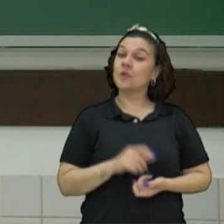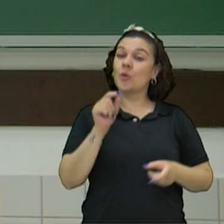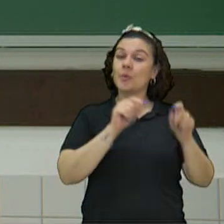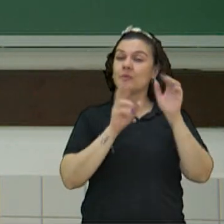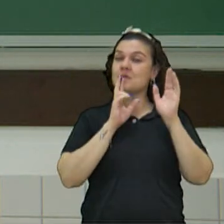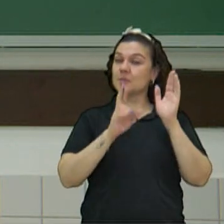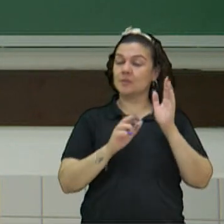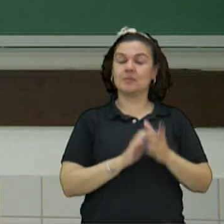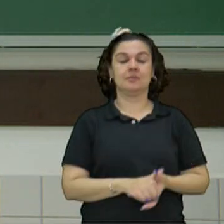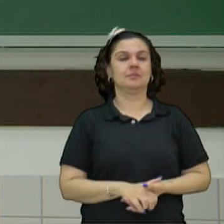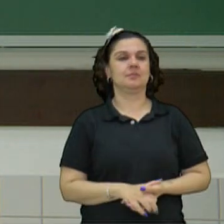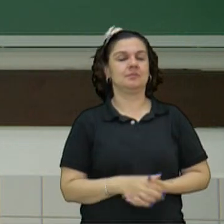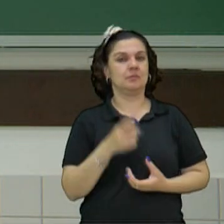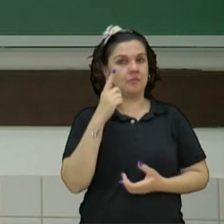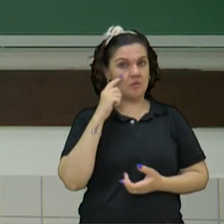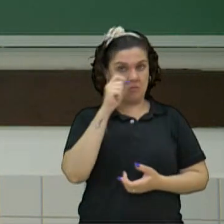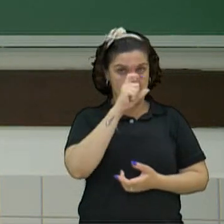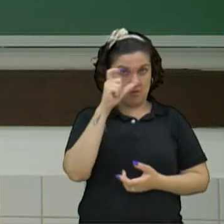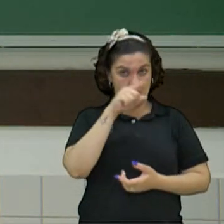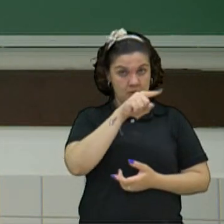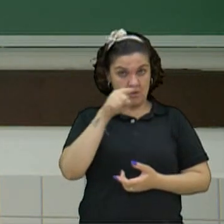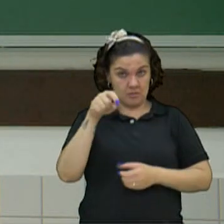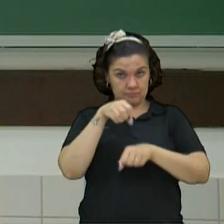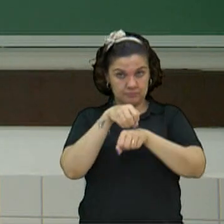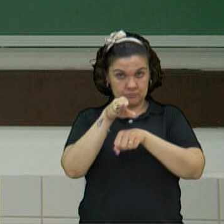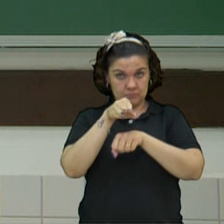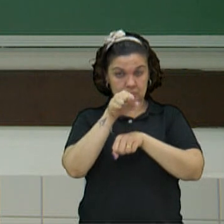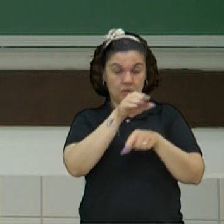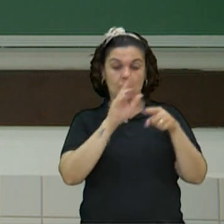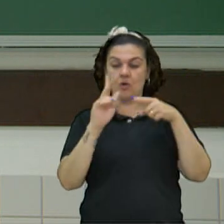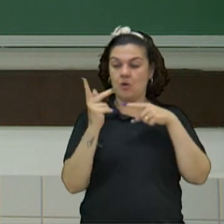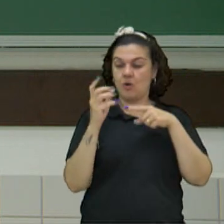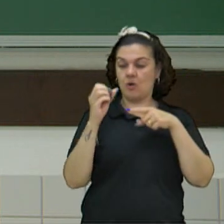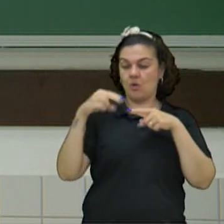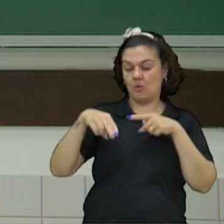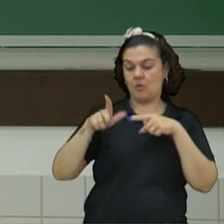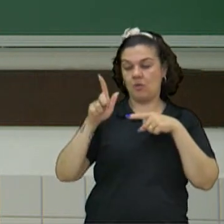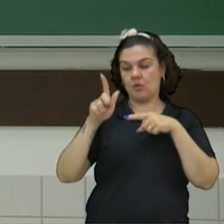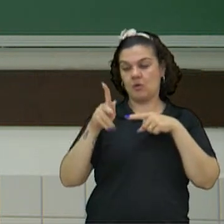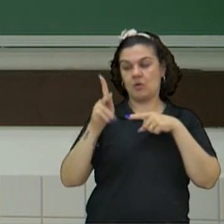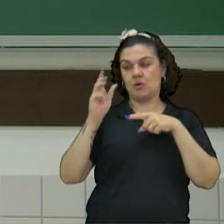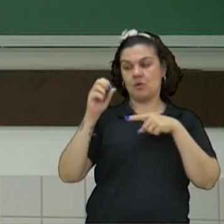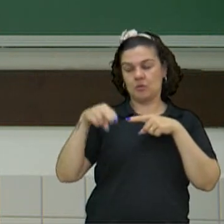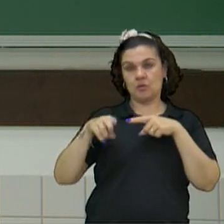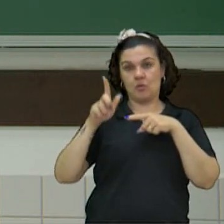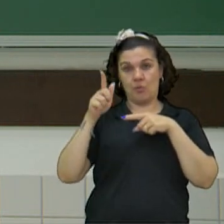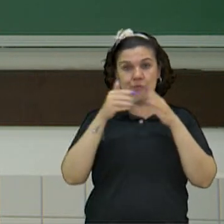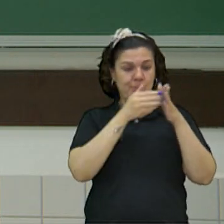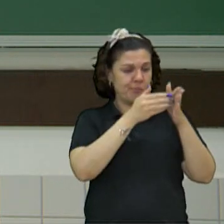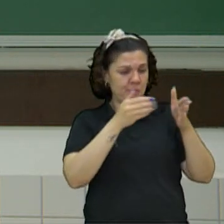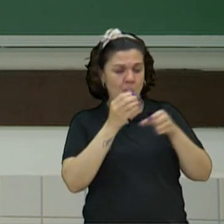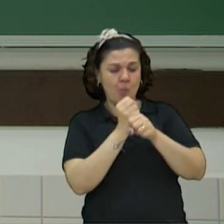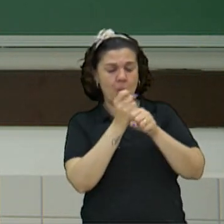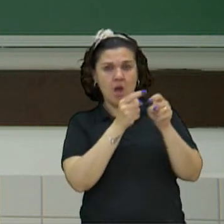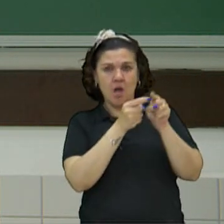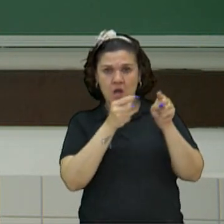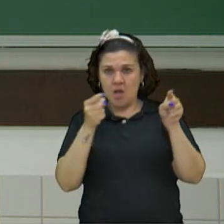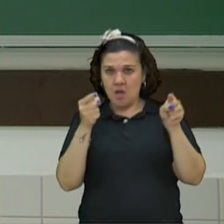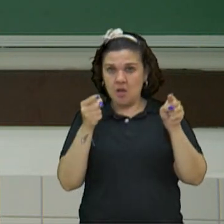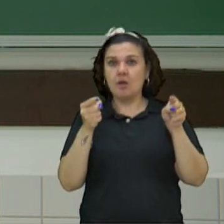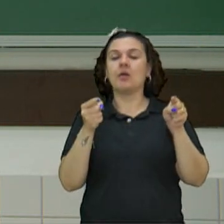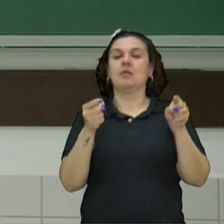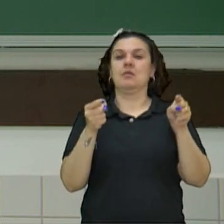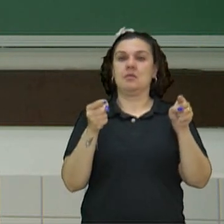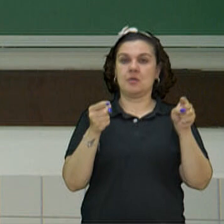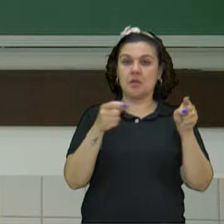O que você respondeu? Vou fazer um alerta, hein? O assunto Hong Kong está no noticiário o ano inteiro. Então a chance